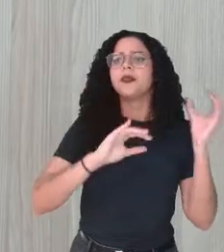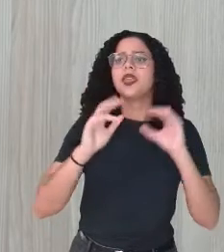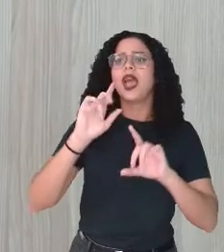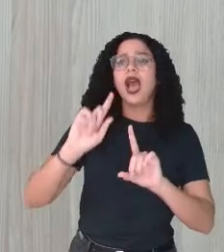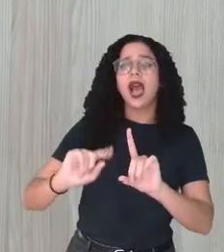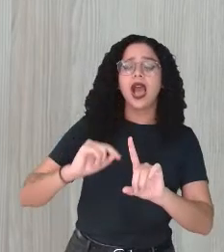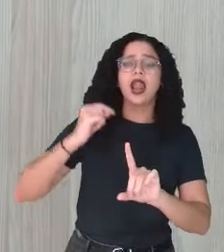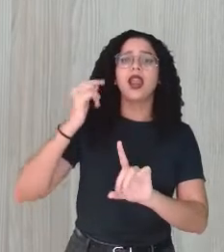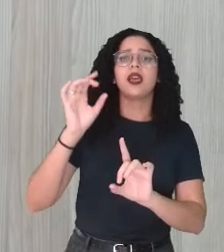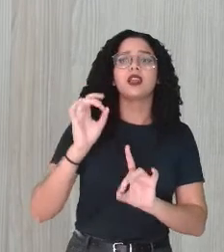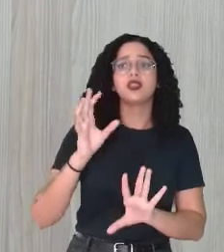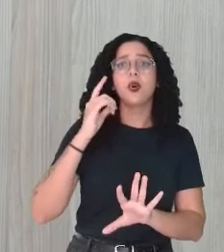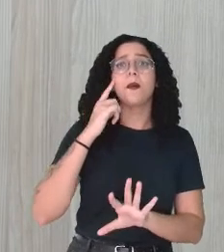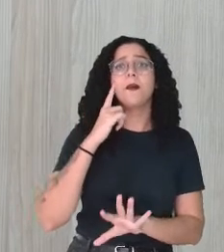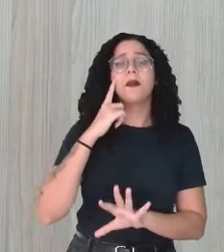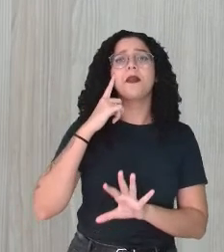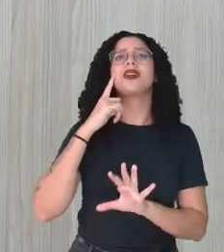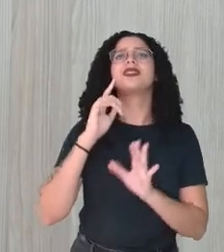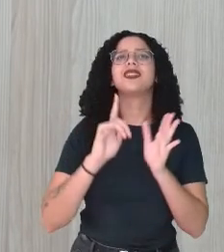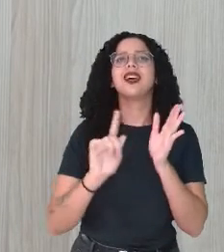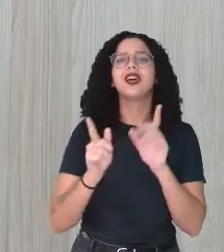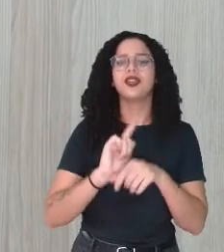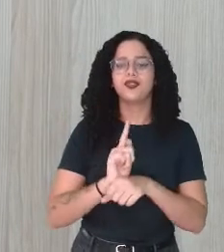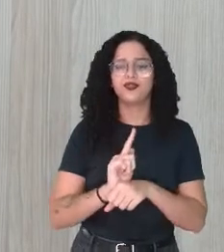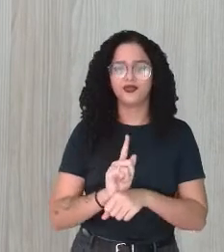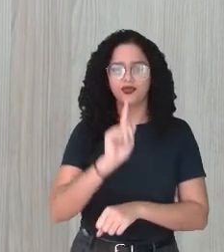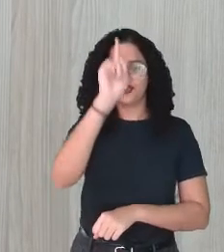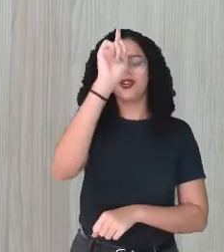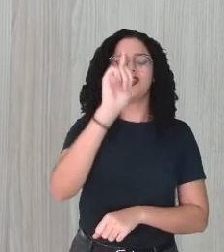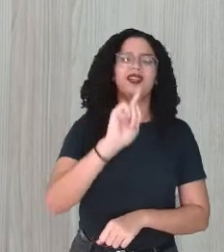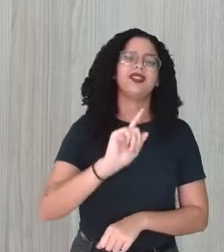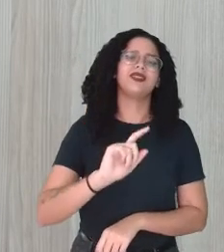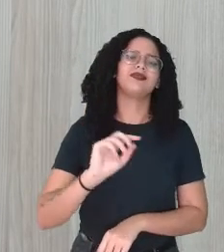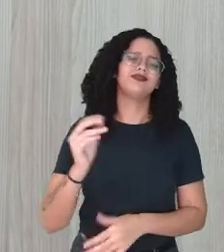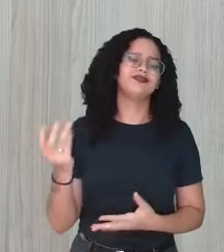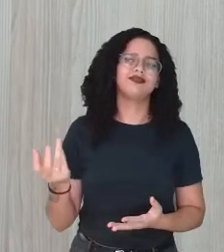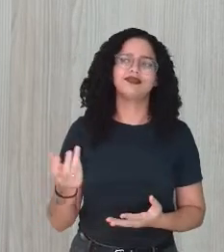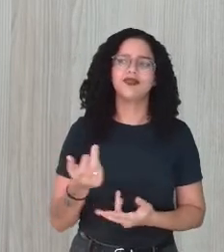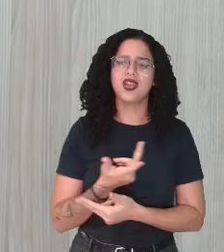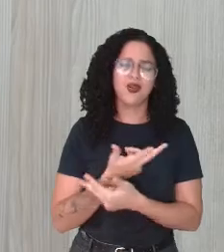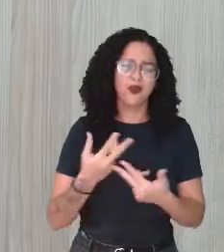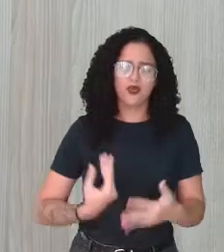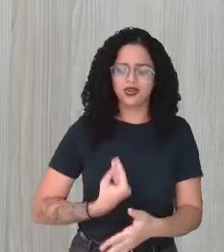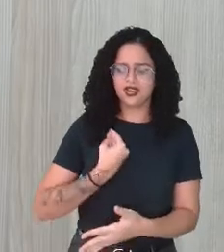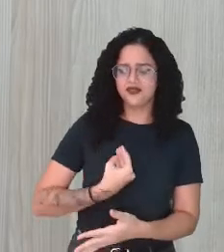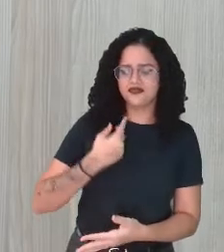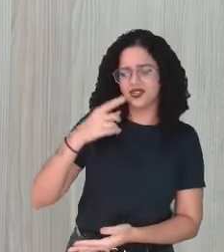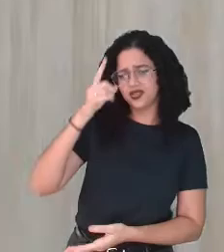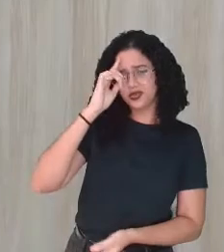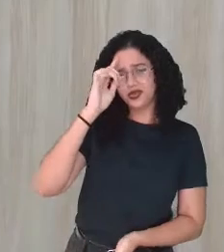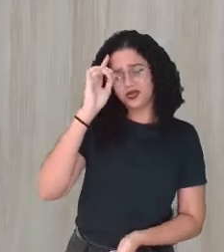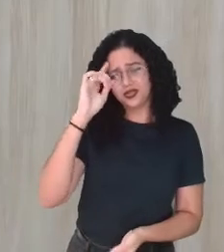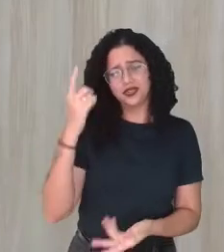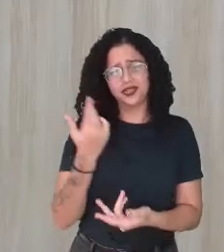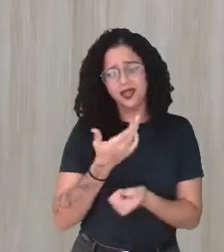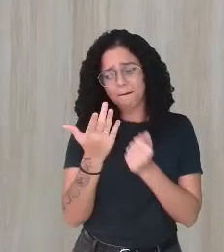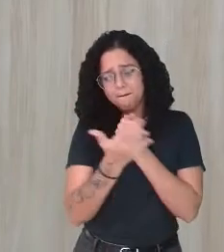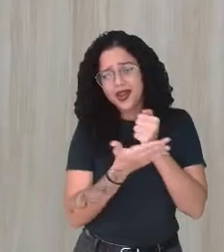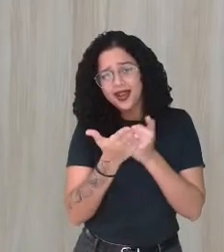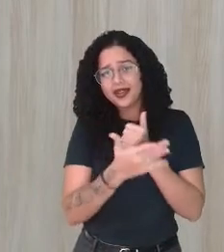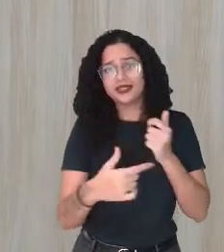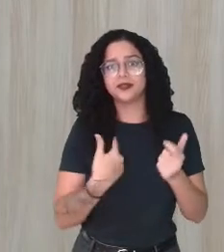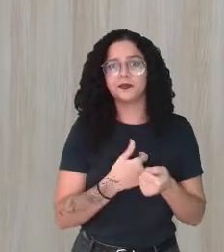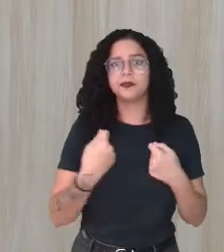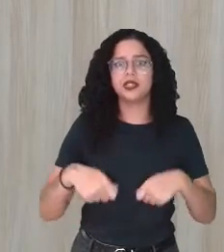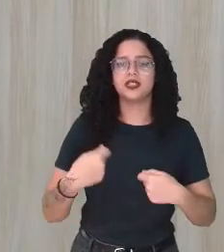além de pensar só, né, em foguetes, essas questões. É um conhecimento coisas que é do muito cotidiano, Exato. gente, que a gente precisa,